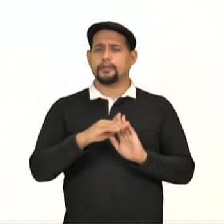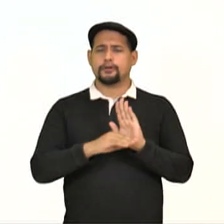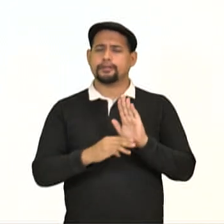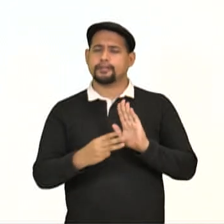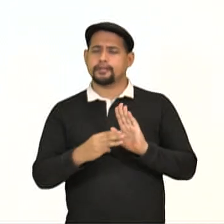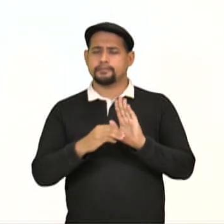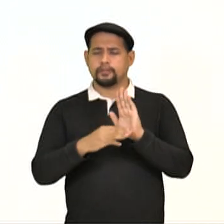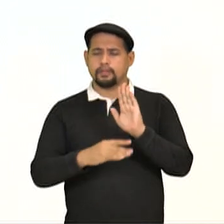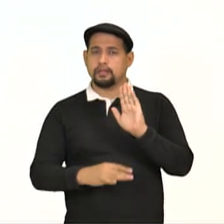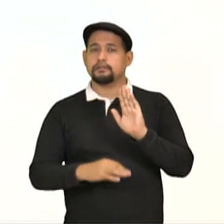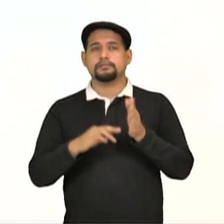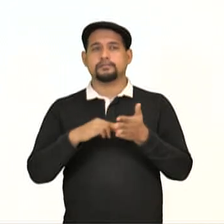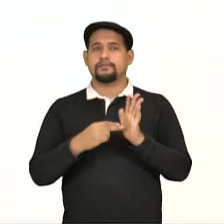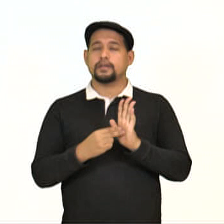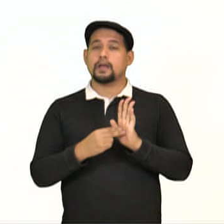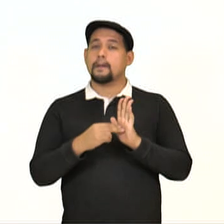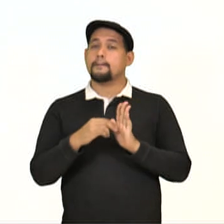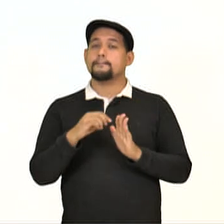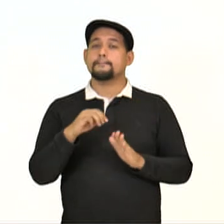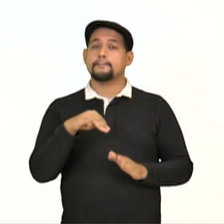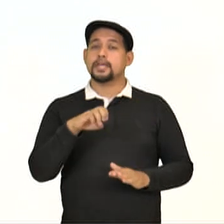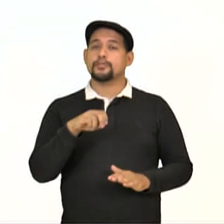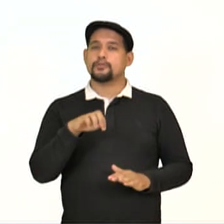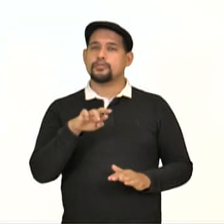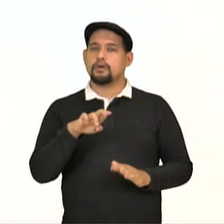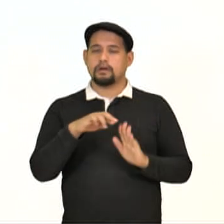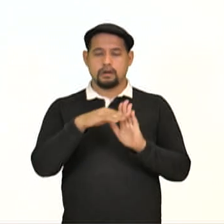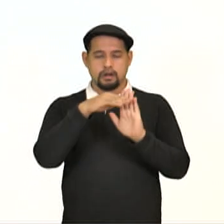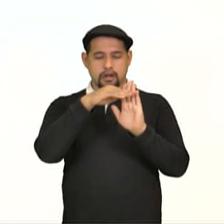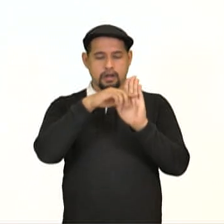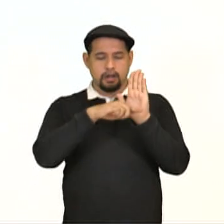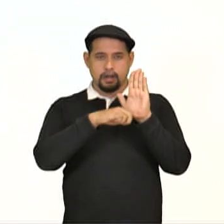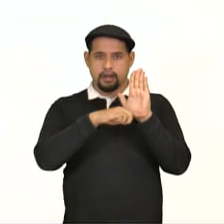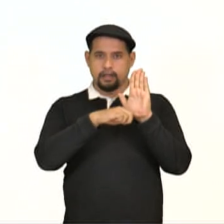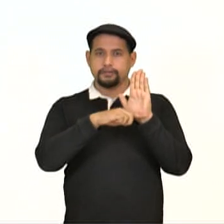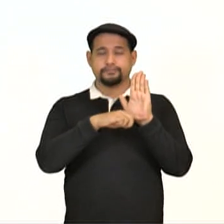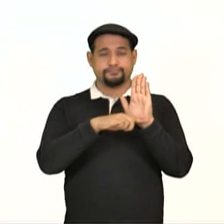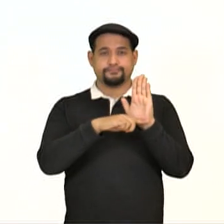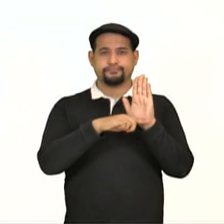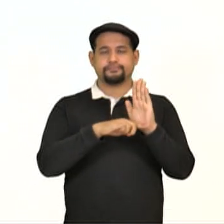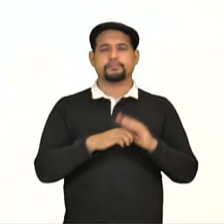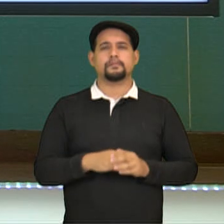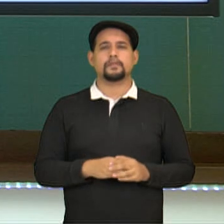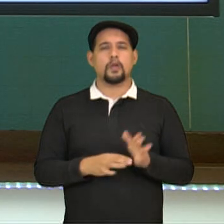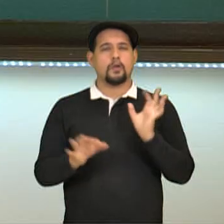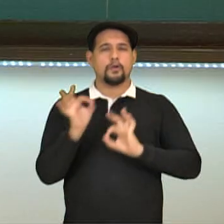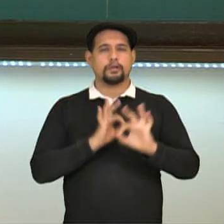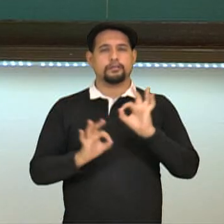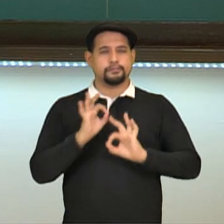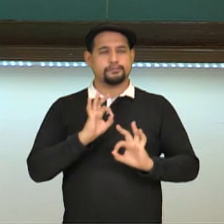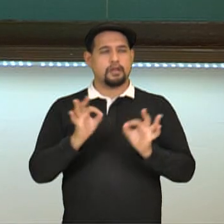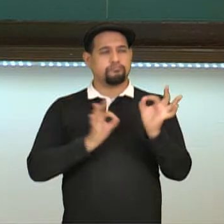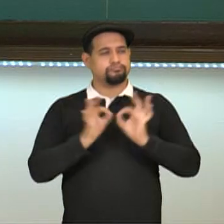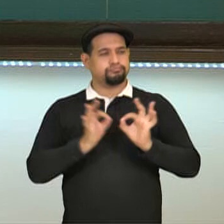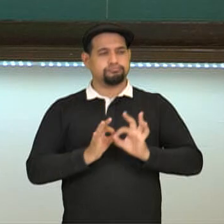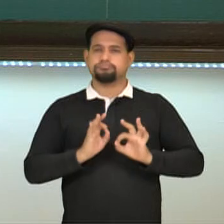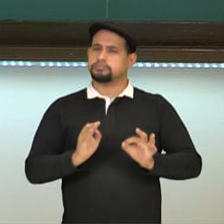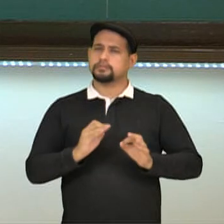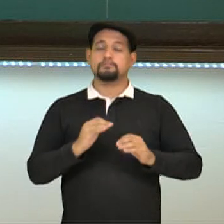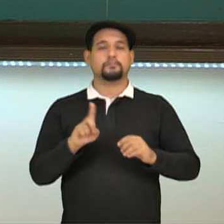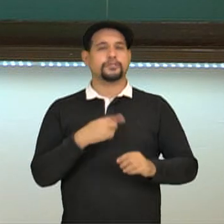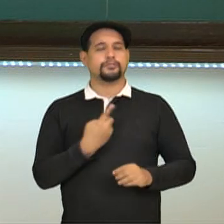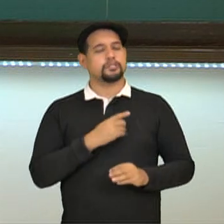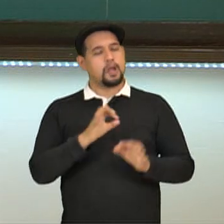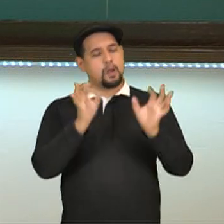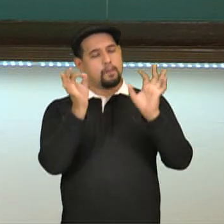que 3. Esse símbolo aqui significa menor, certo? Muito bem. organizado as ordens crescentes, a gente